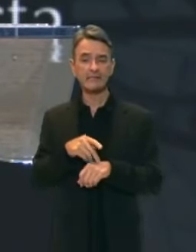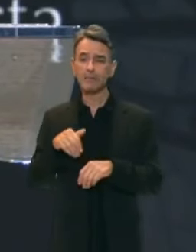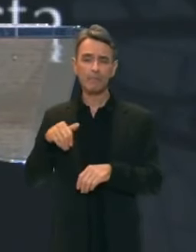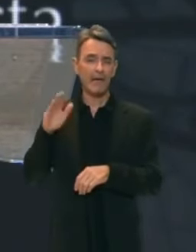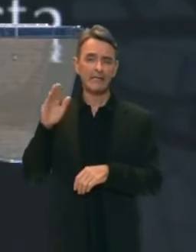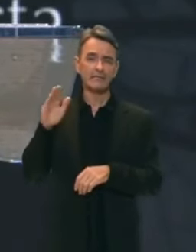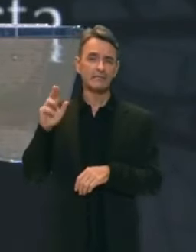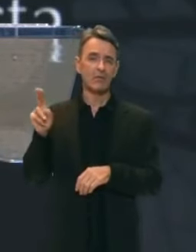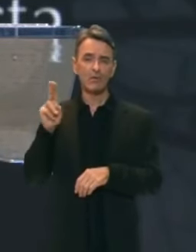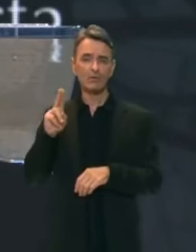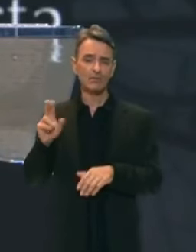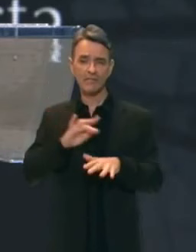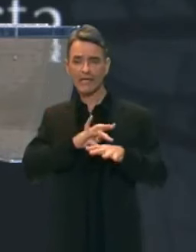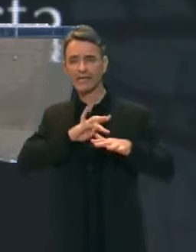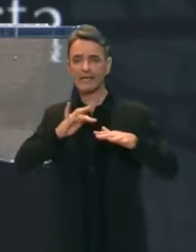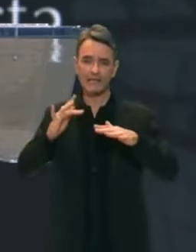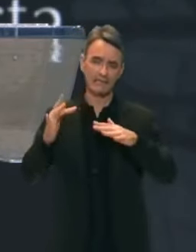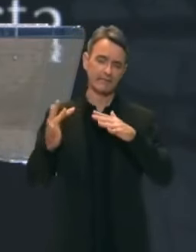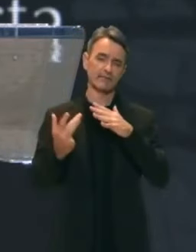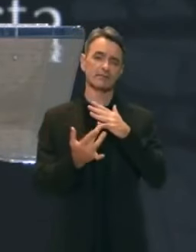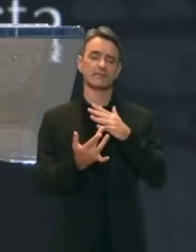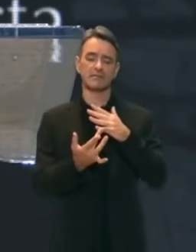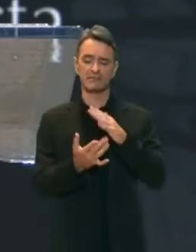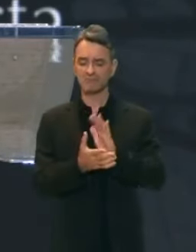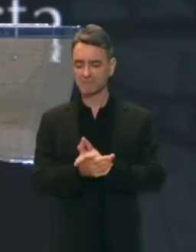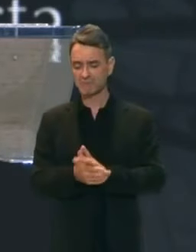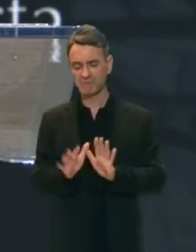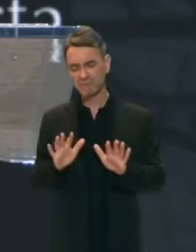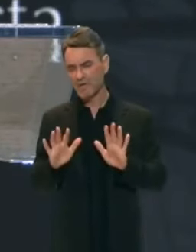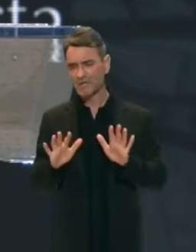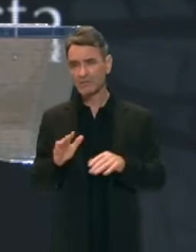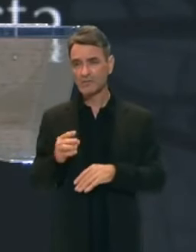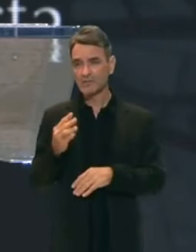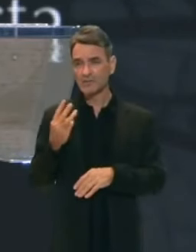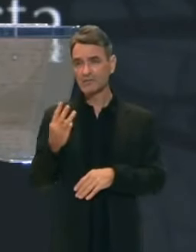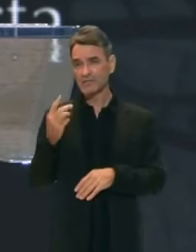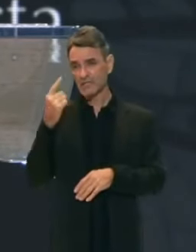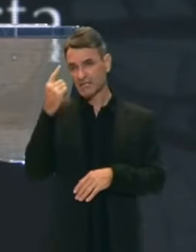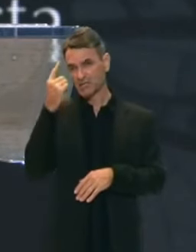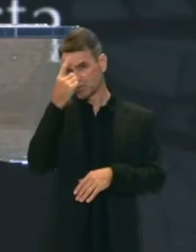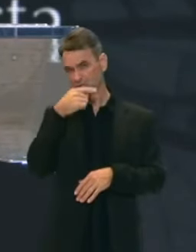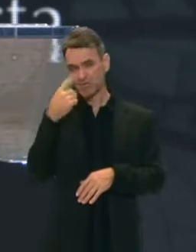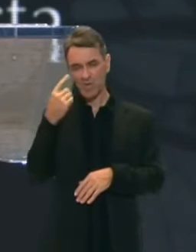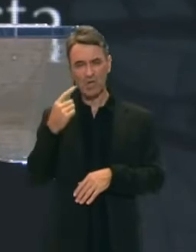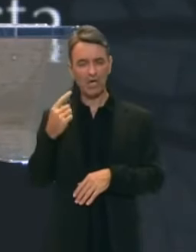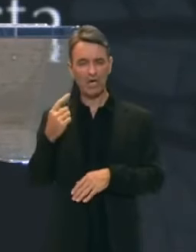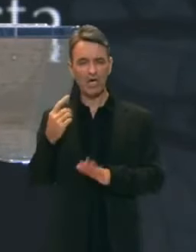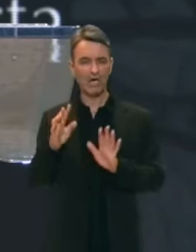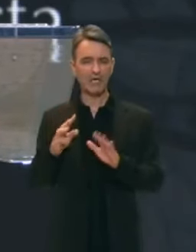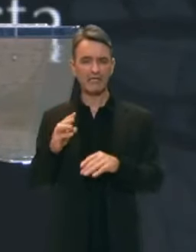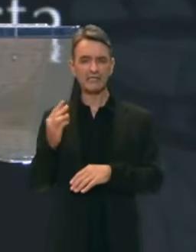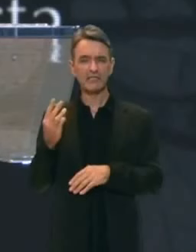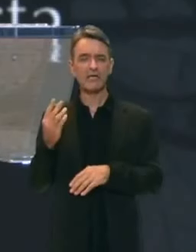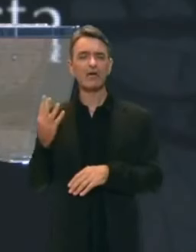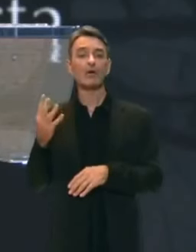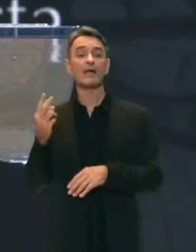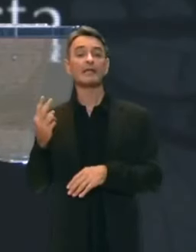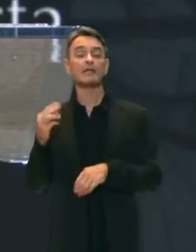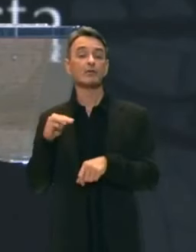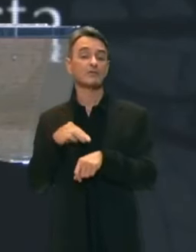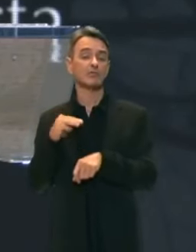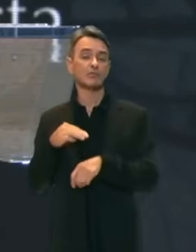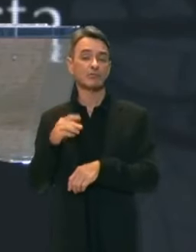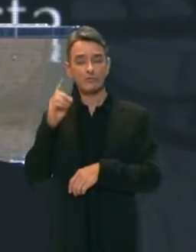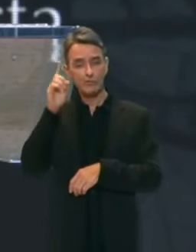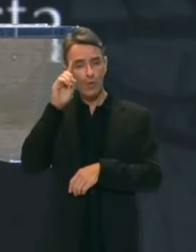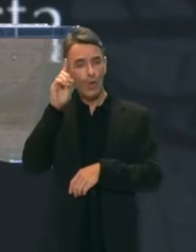redes sociais, com uma média de 3 horas e 42 minutos por dia. Nós